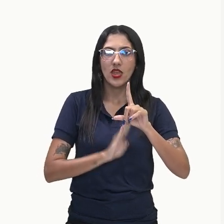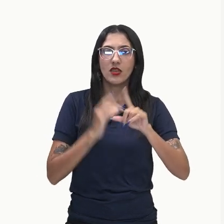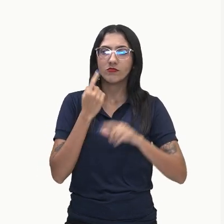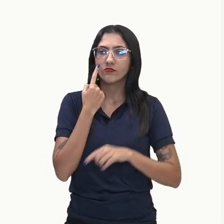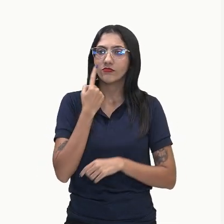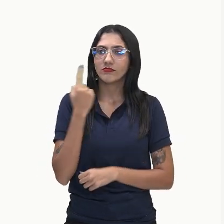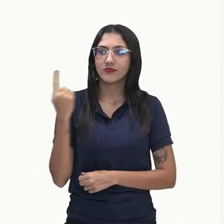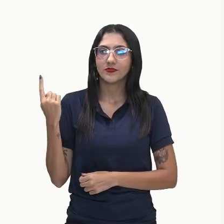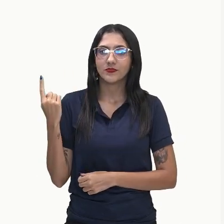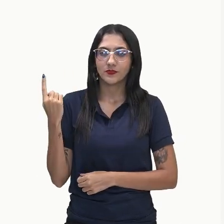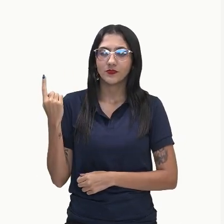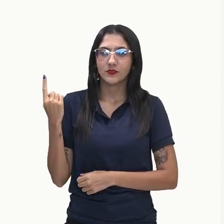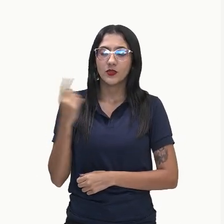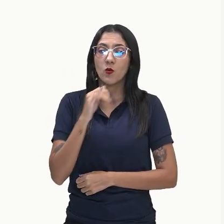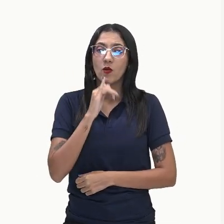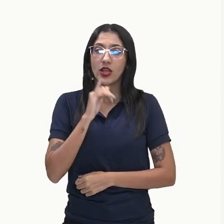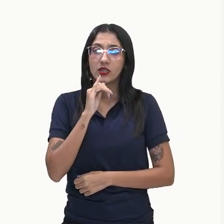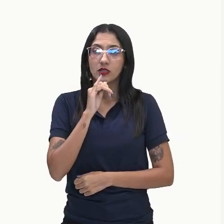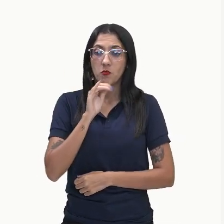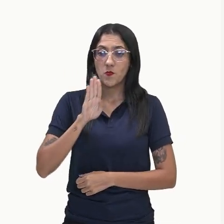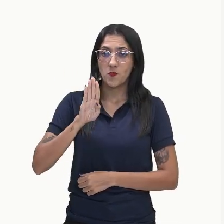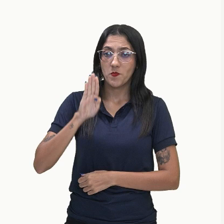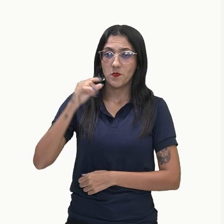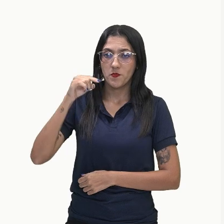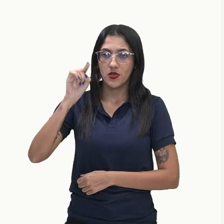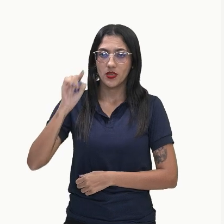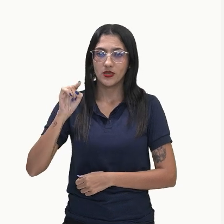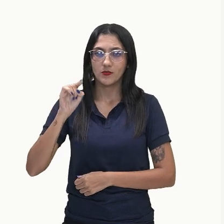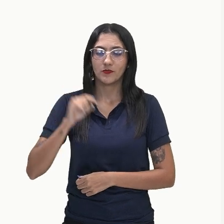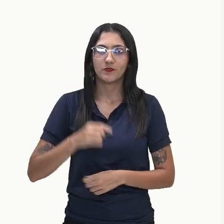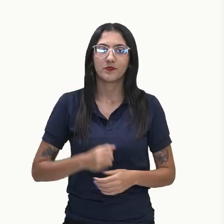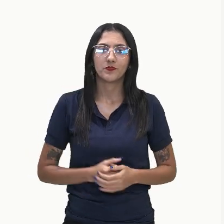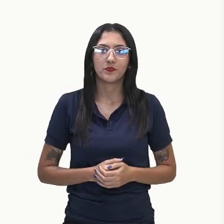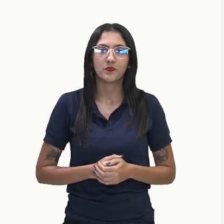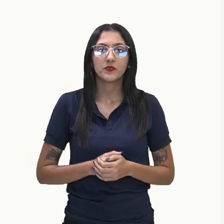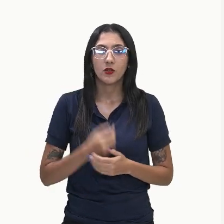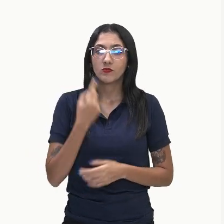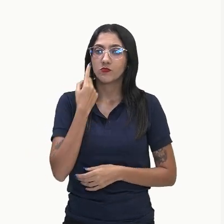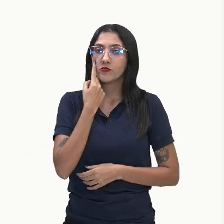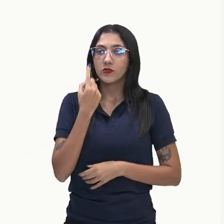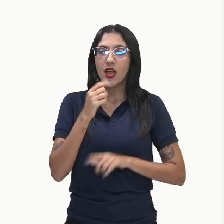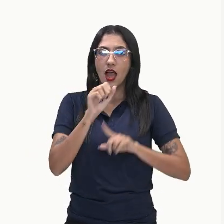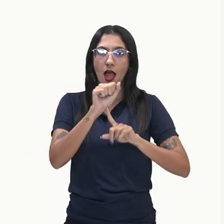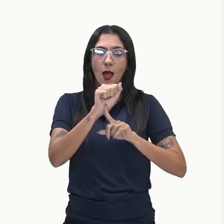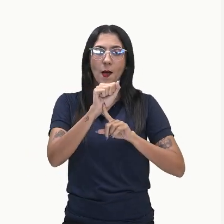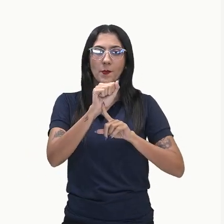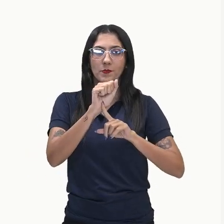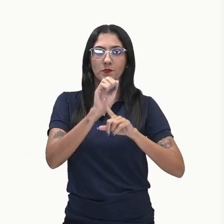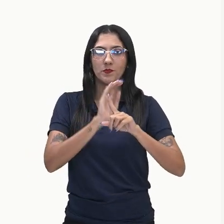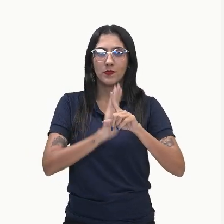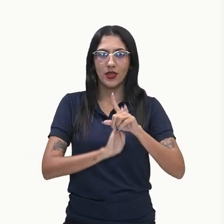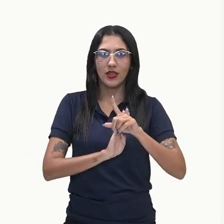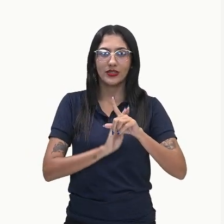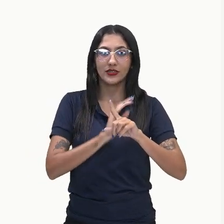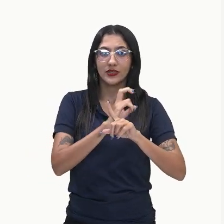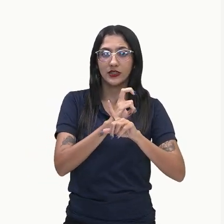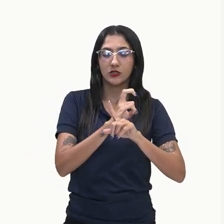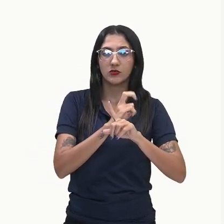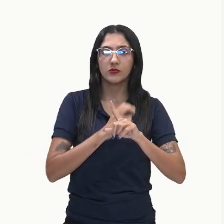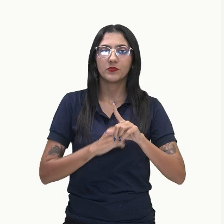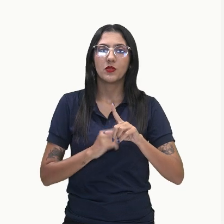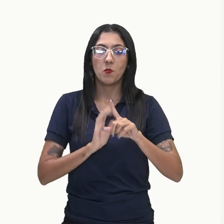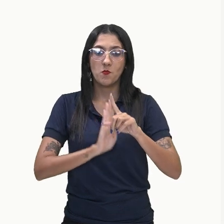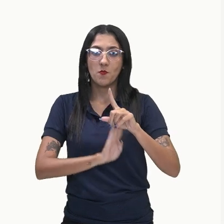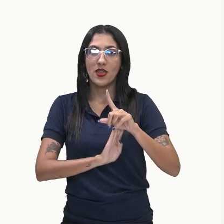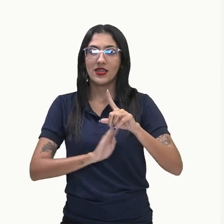lá no ângulo B. O triângulo ABC, onde o lado AB mede 5 centímetros, o lado